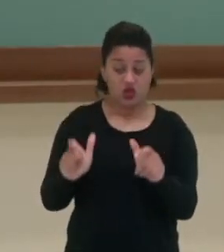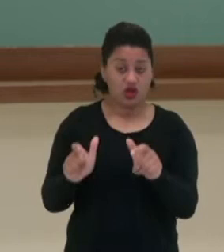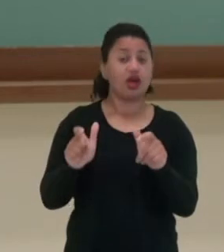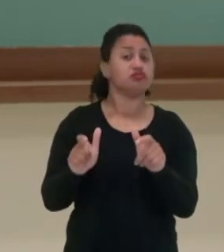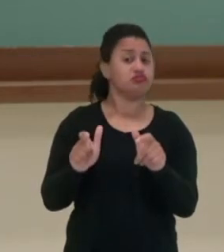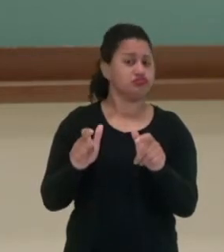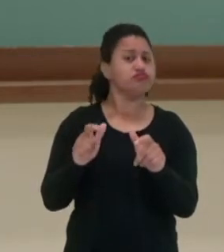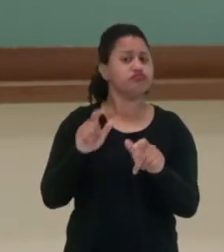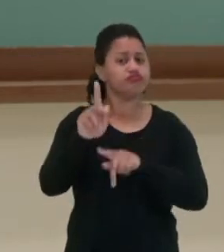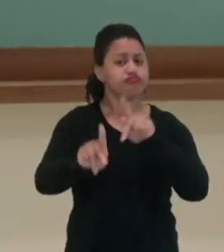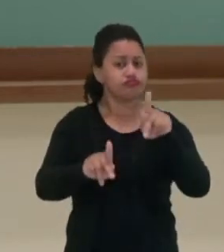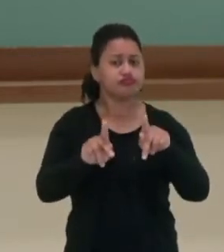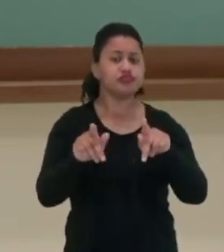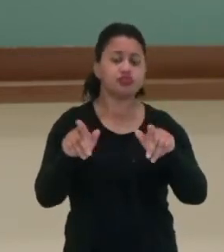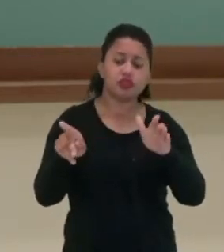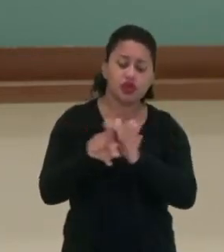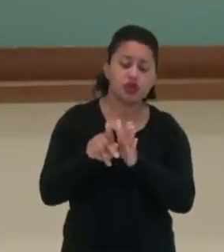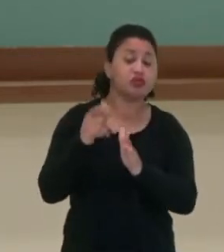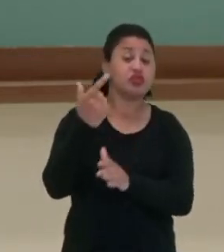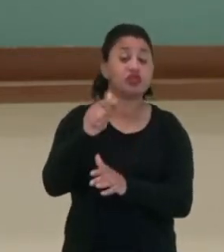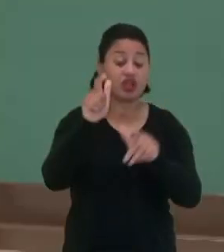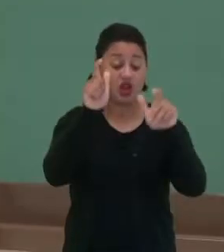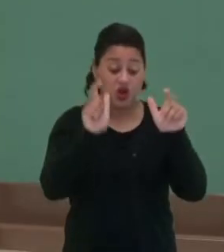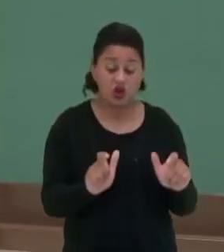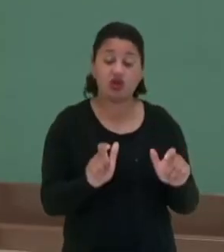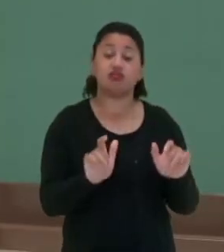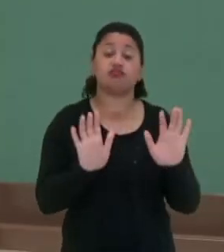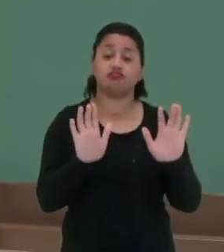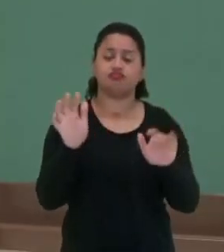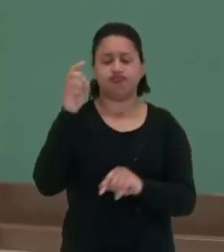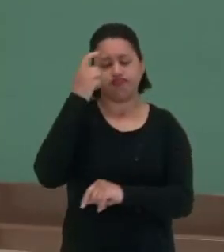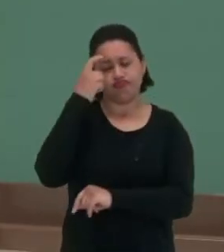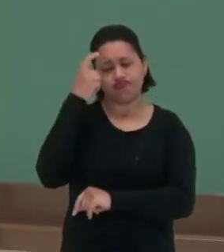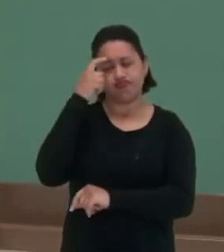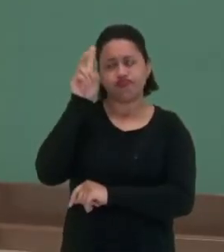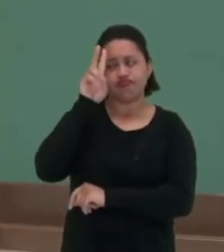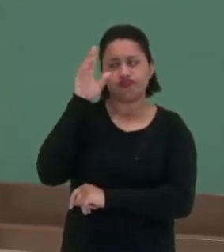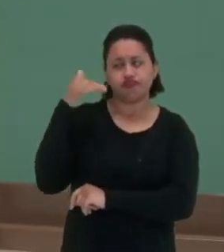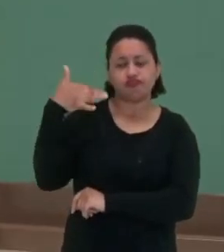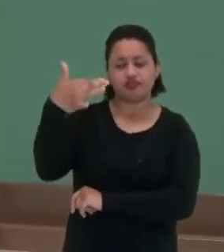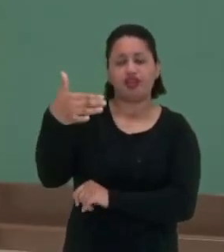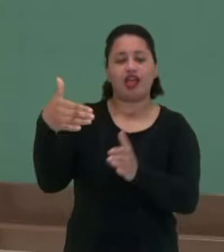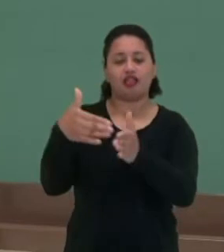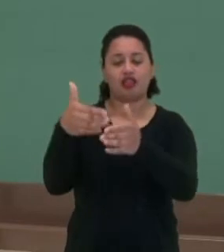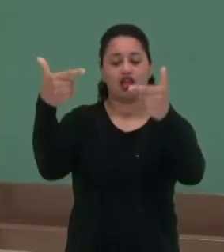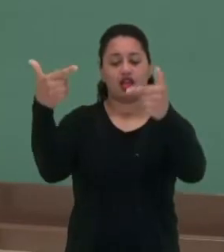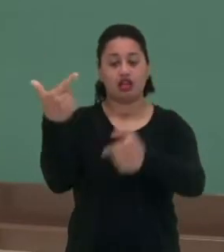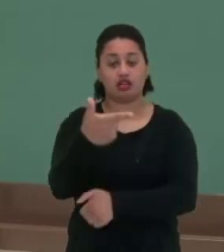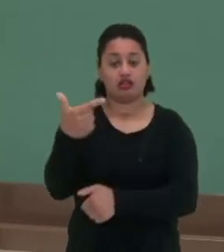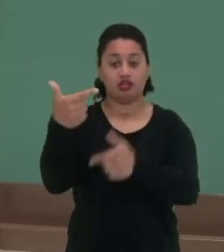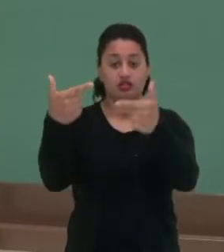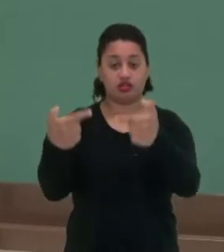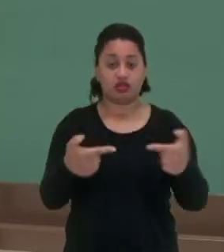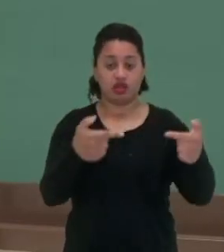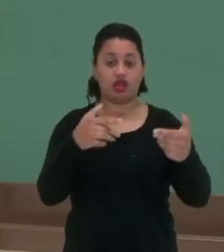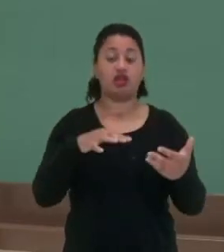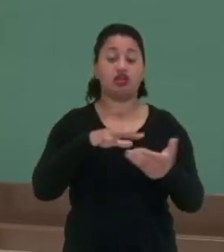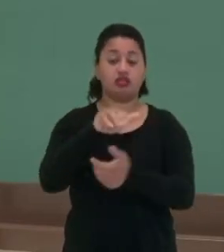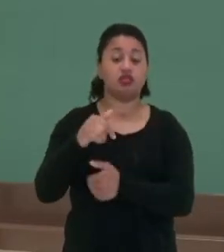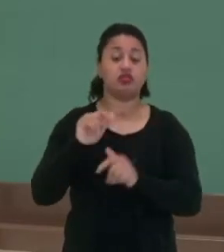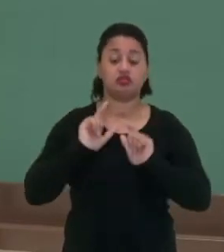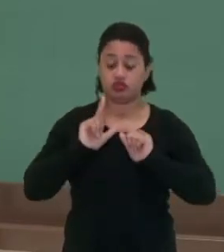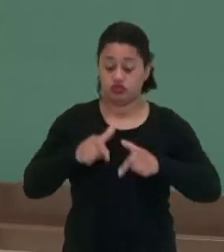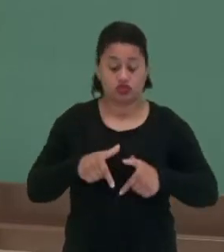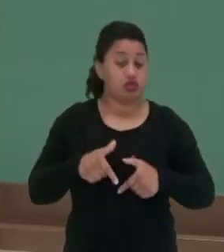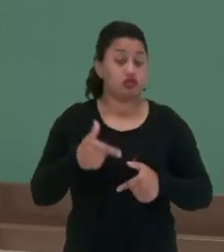têm territórios? Se você pensar um pouquinho na história, até a Segunda Guerra Mundial, os judeus eram uma nação que não dispunha